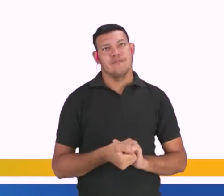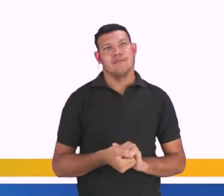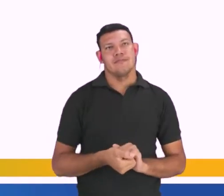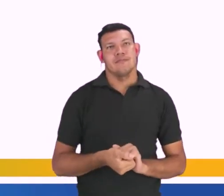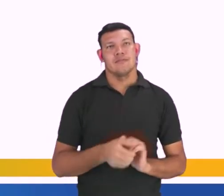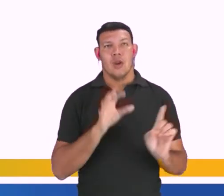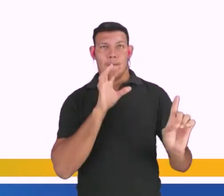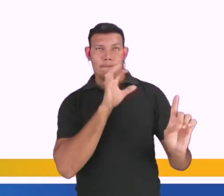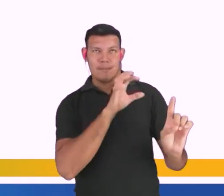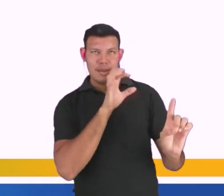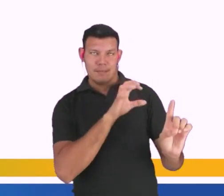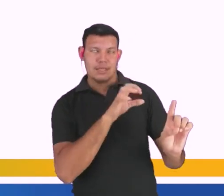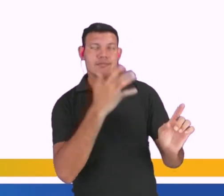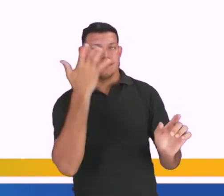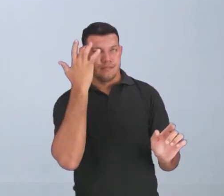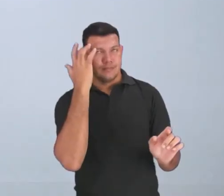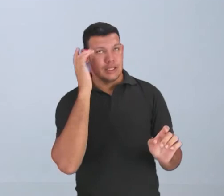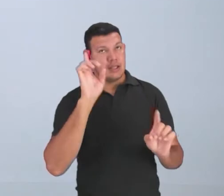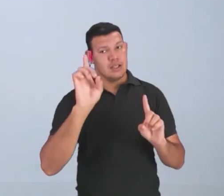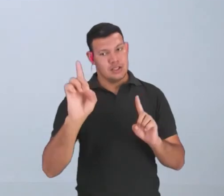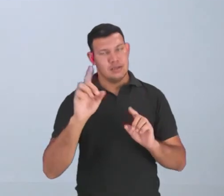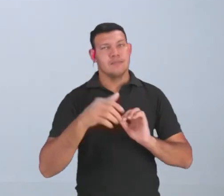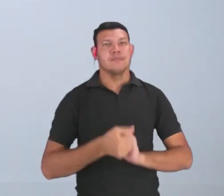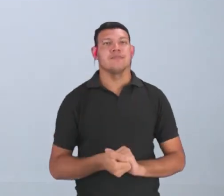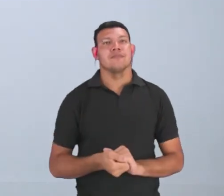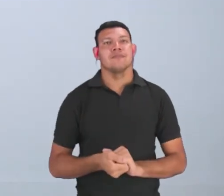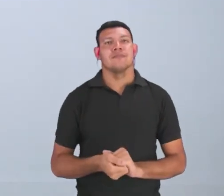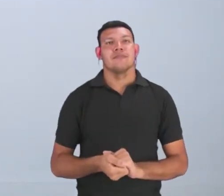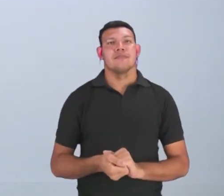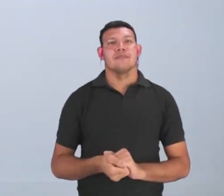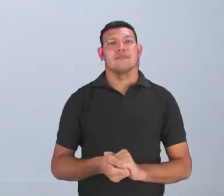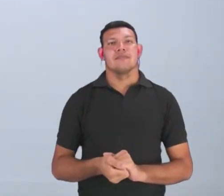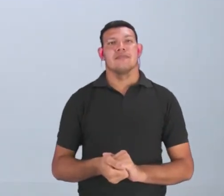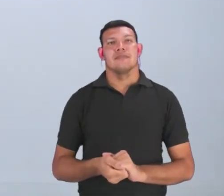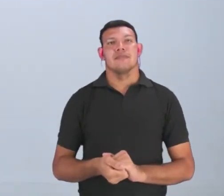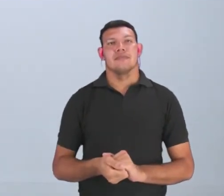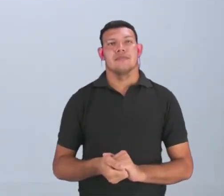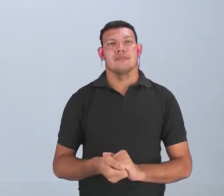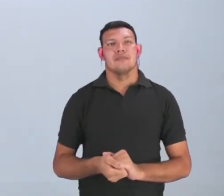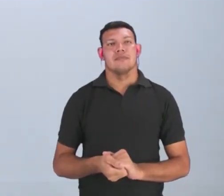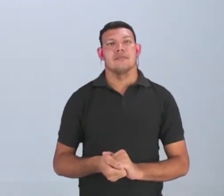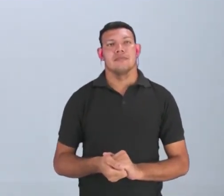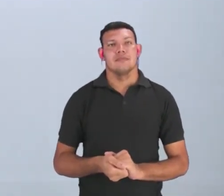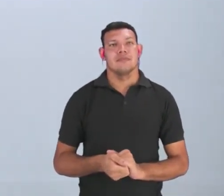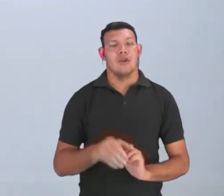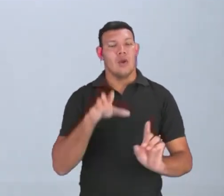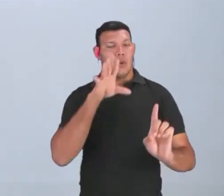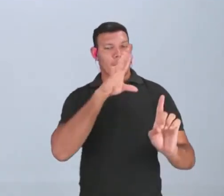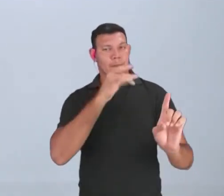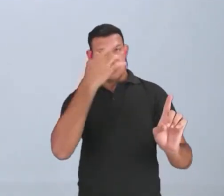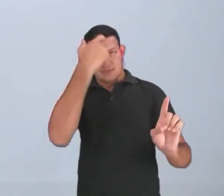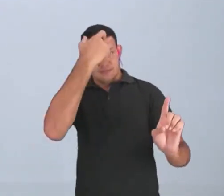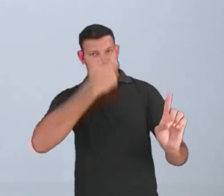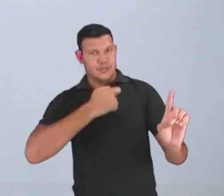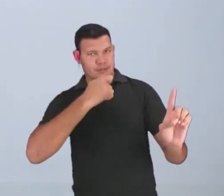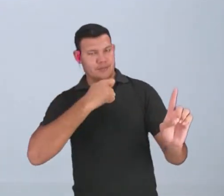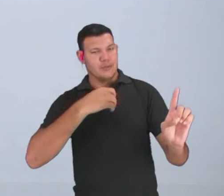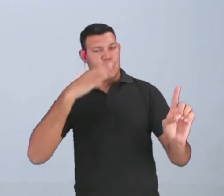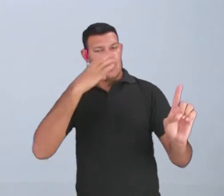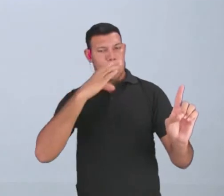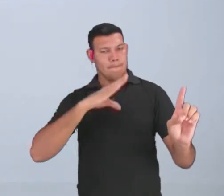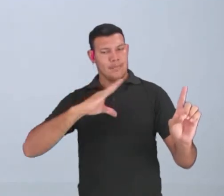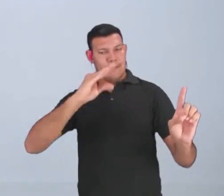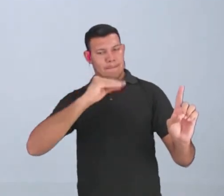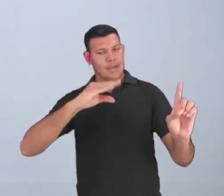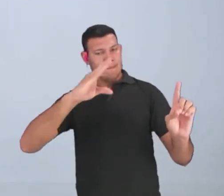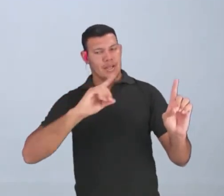que é aquela função que ela busca convencer uma pessoa. O emissor, no caso, a pessoa